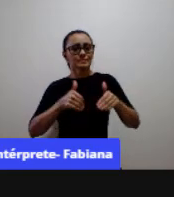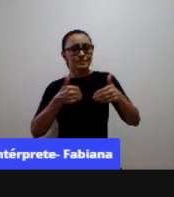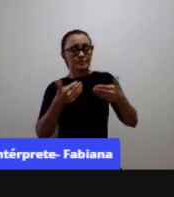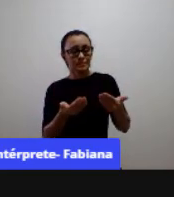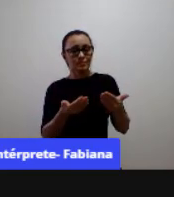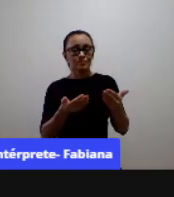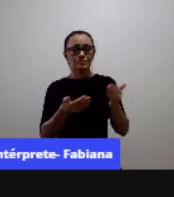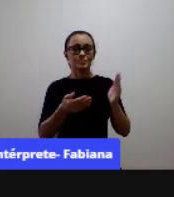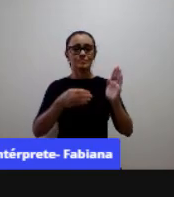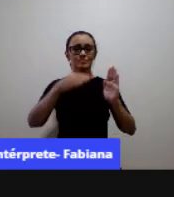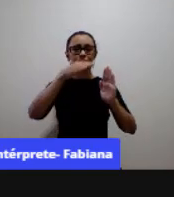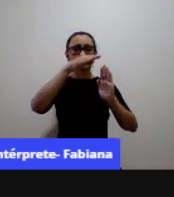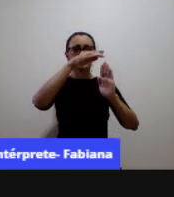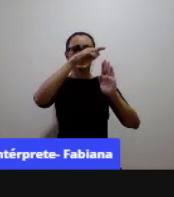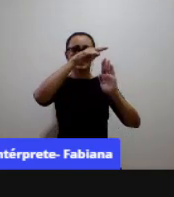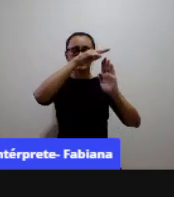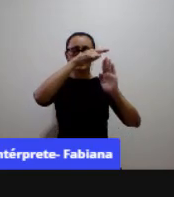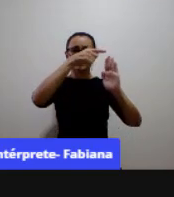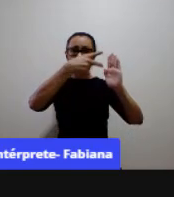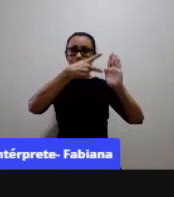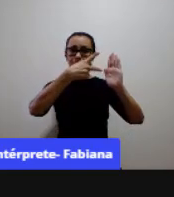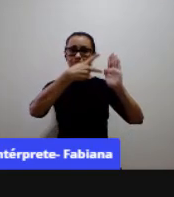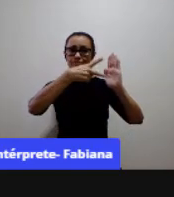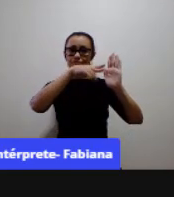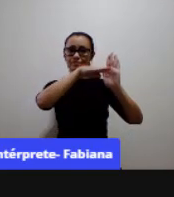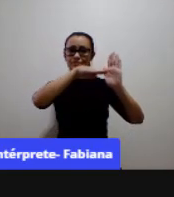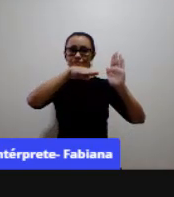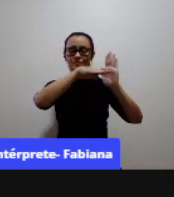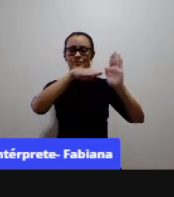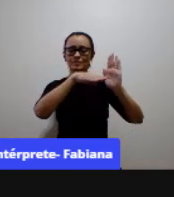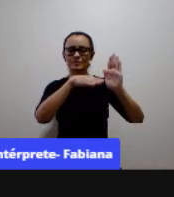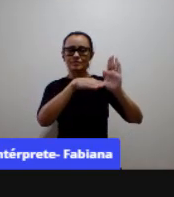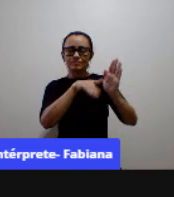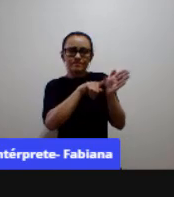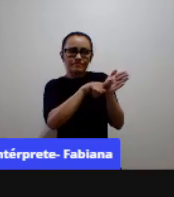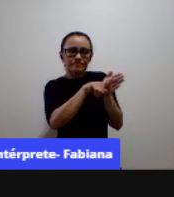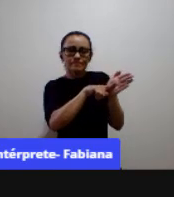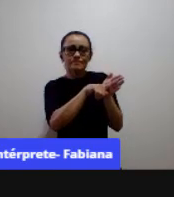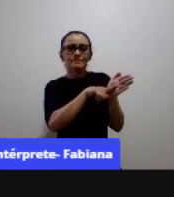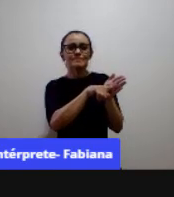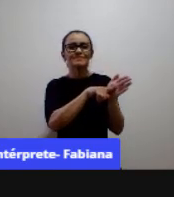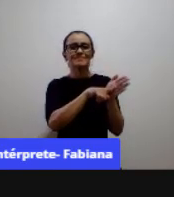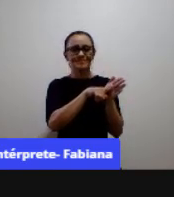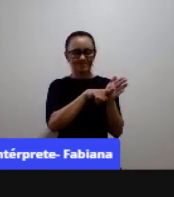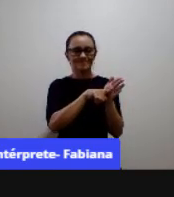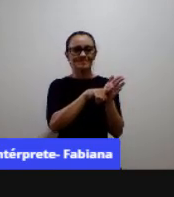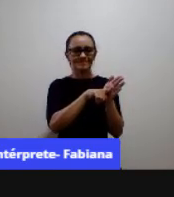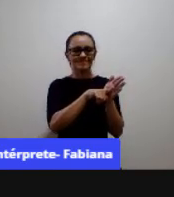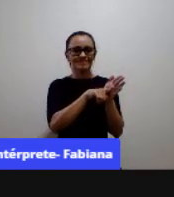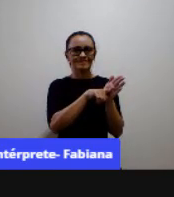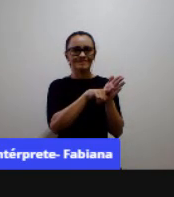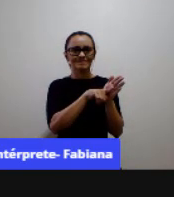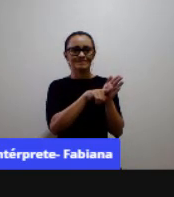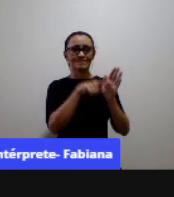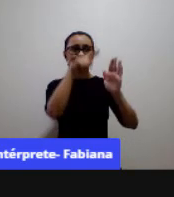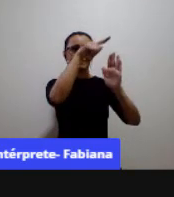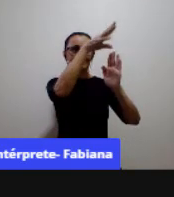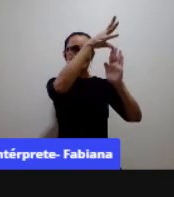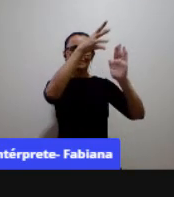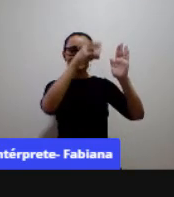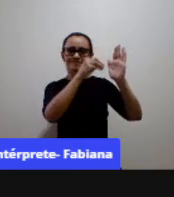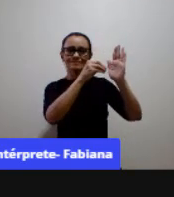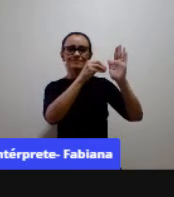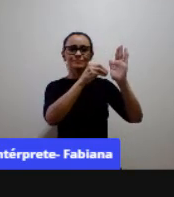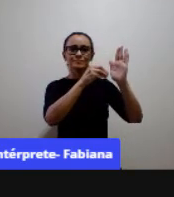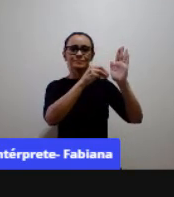nível 2 que você concretiza toda uma investigação realizada no nível 1. E o nível